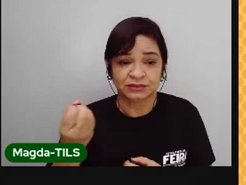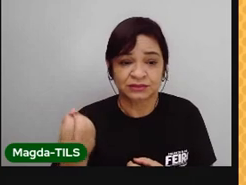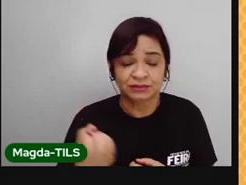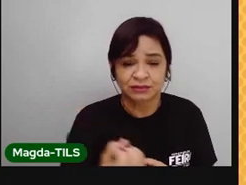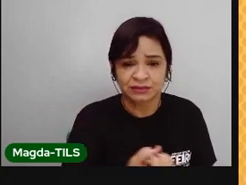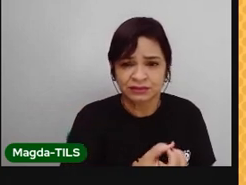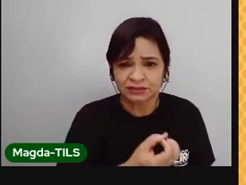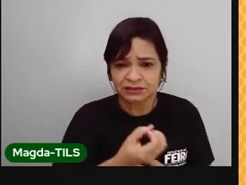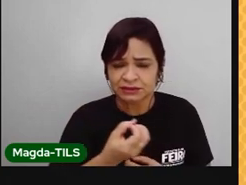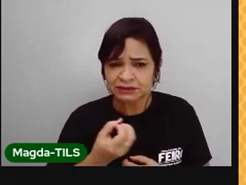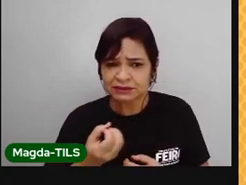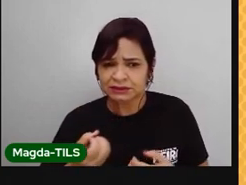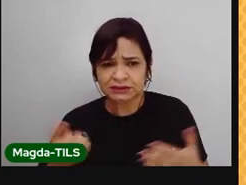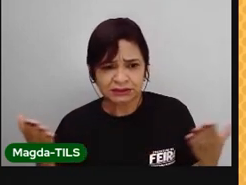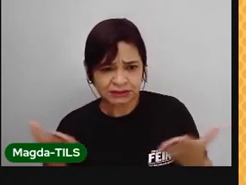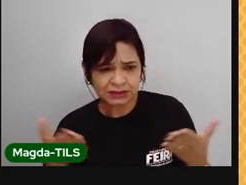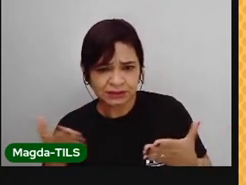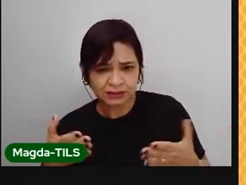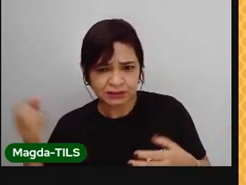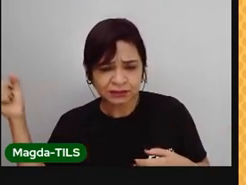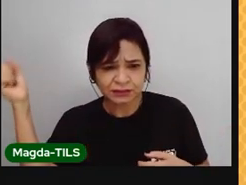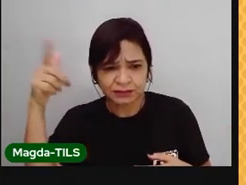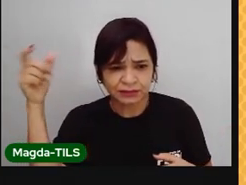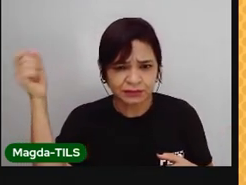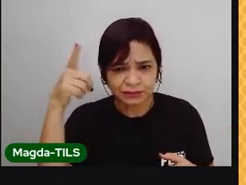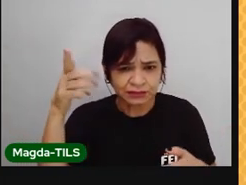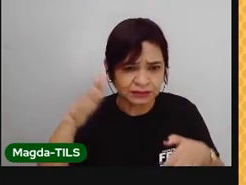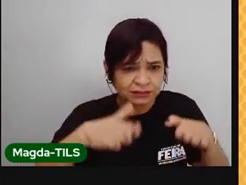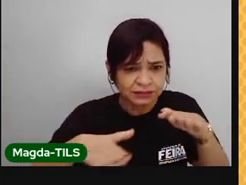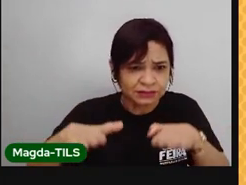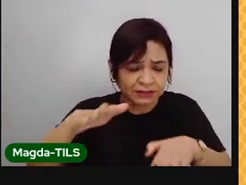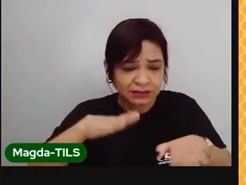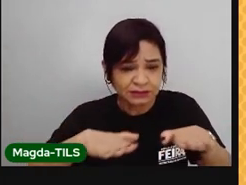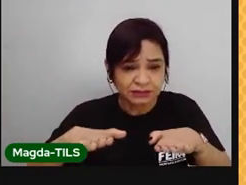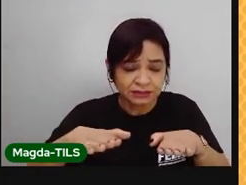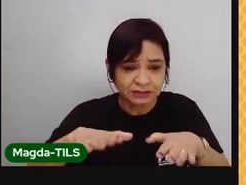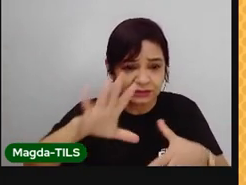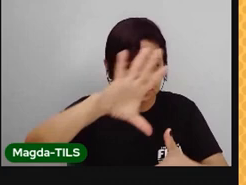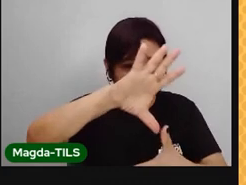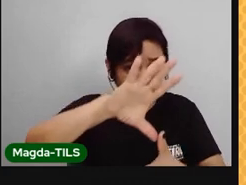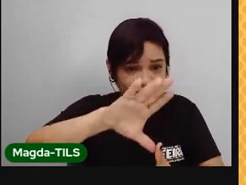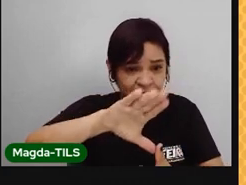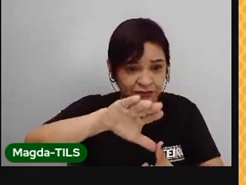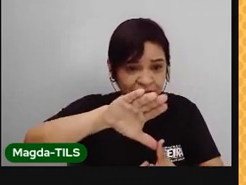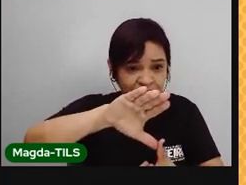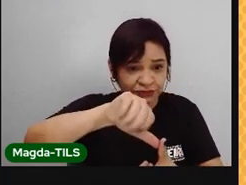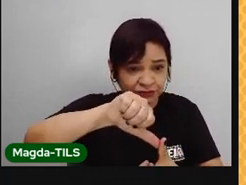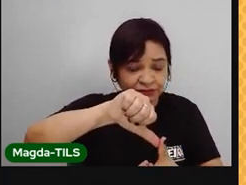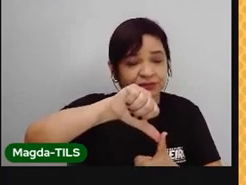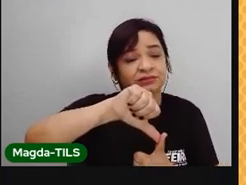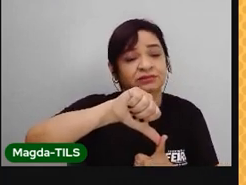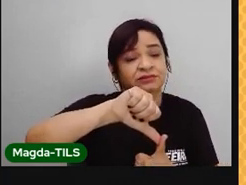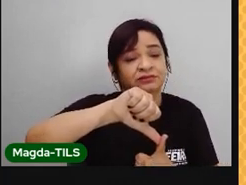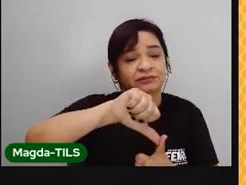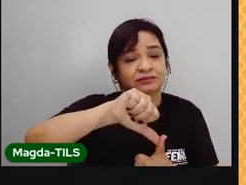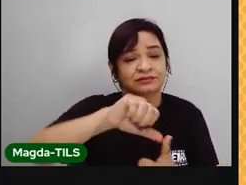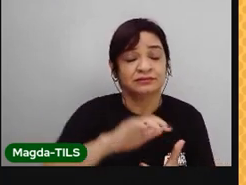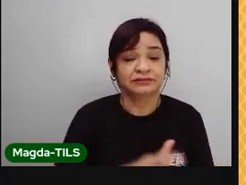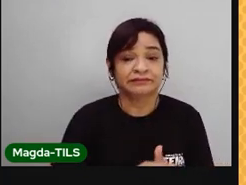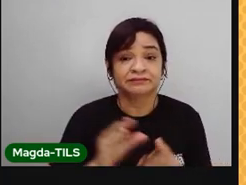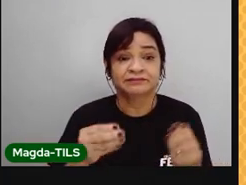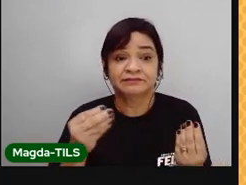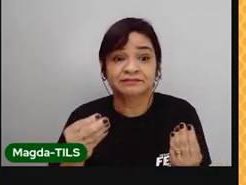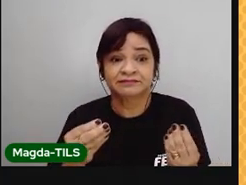que a quantidade de iluminação se equilibrou, tanto no norte quanto no sul. Sendo assim, é outono